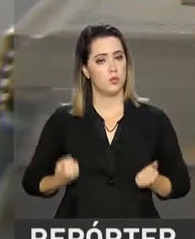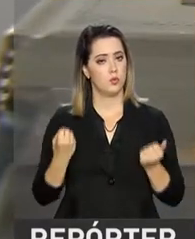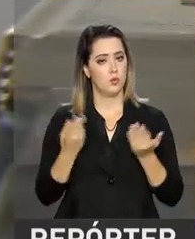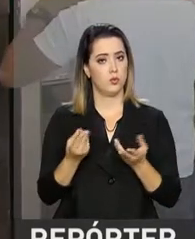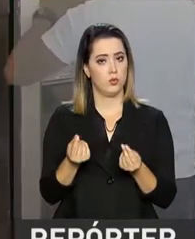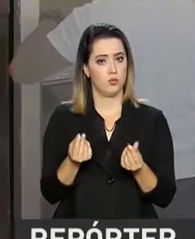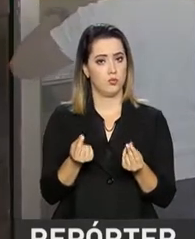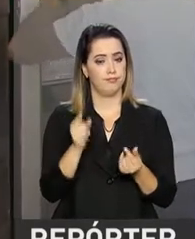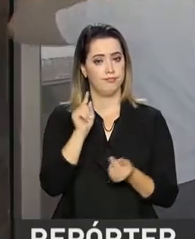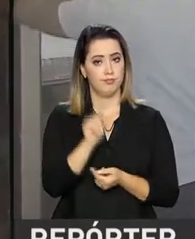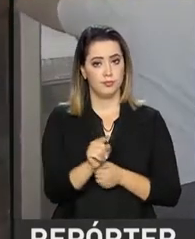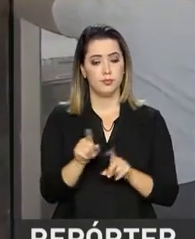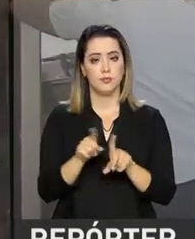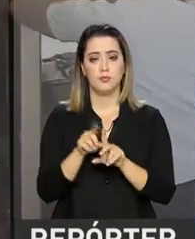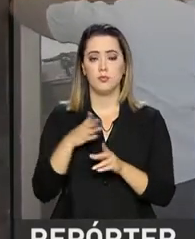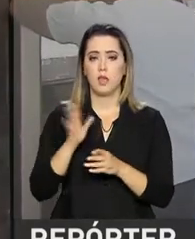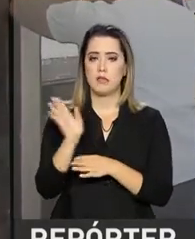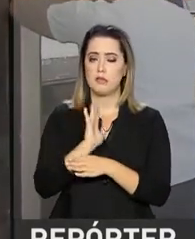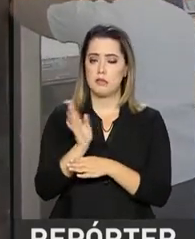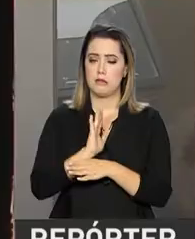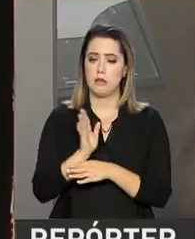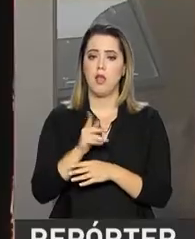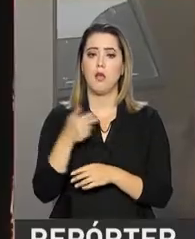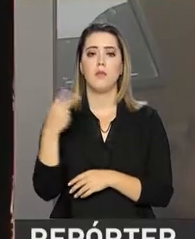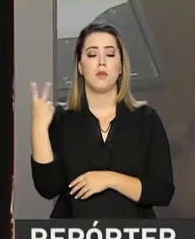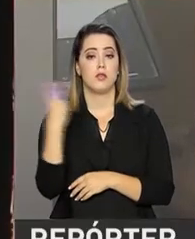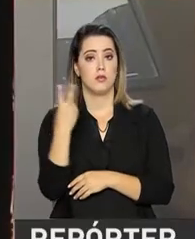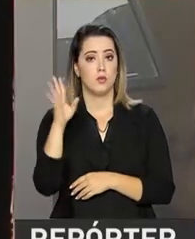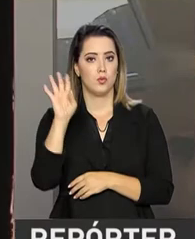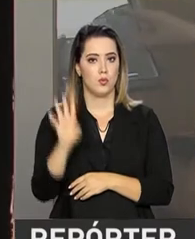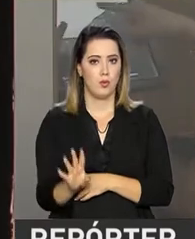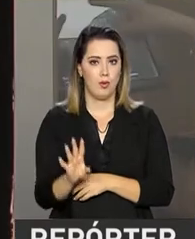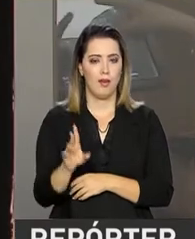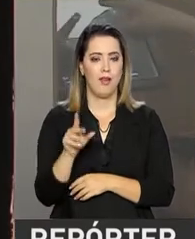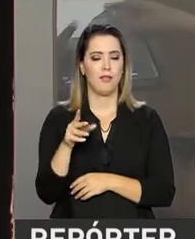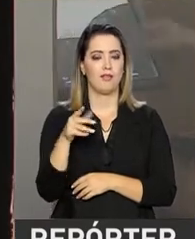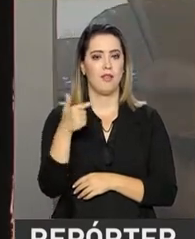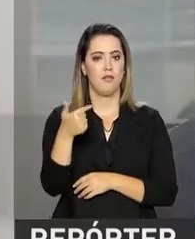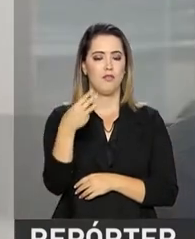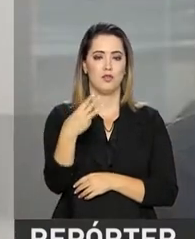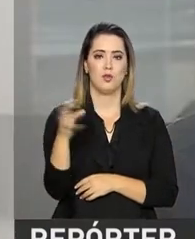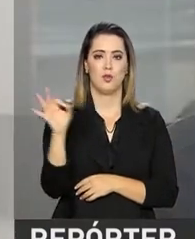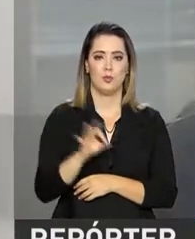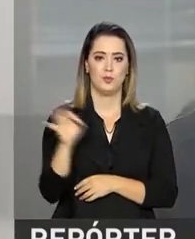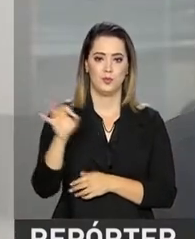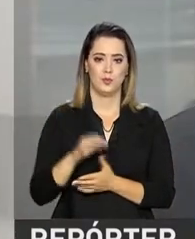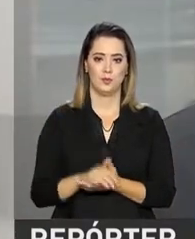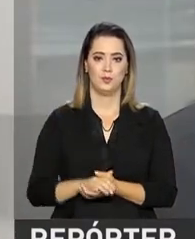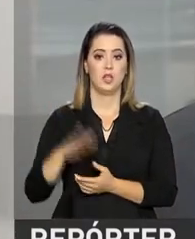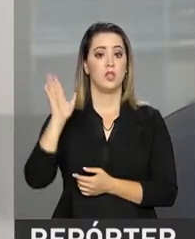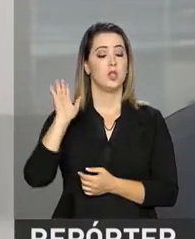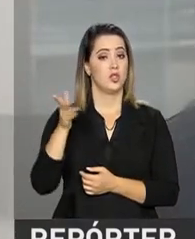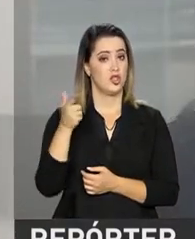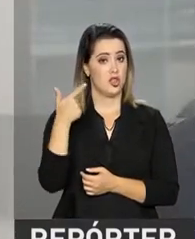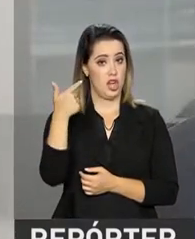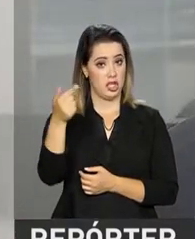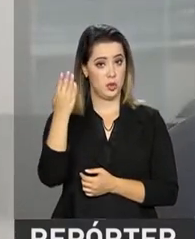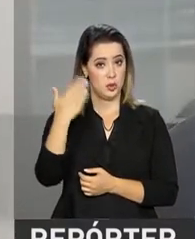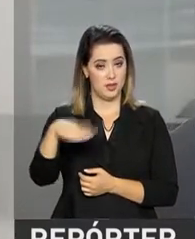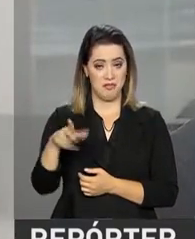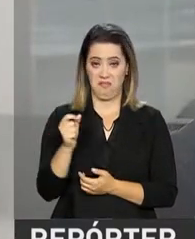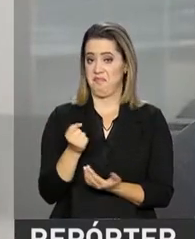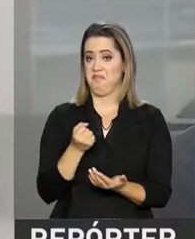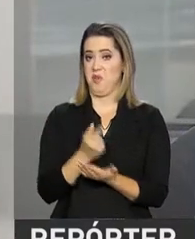benefício gastos com o cinema vem em segundo lugar com 23% e já tem dois anos e meio que eu não compro mais